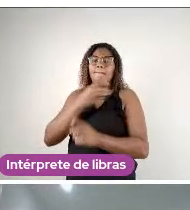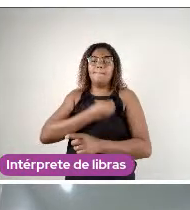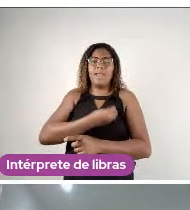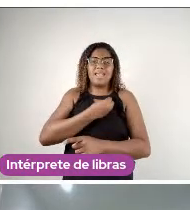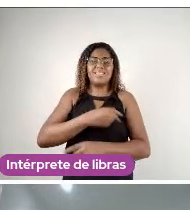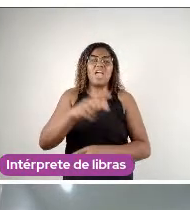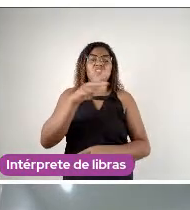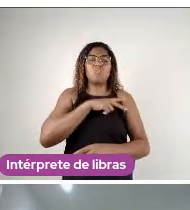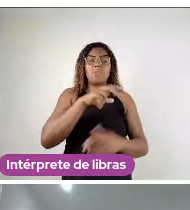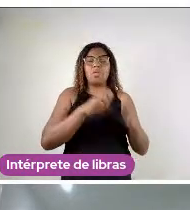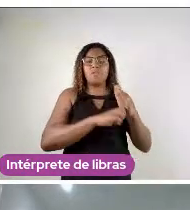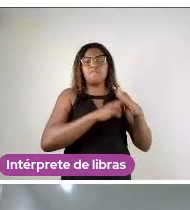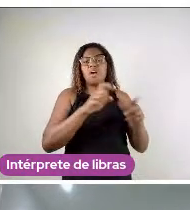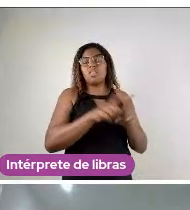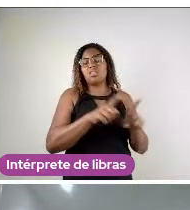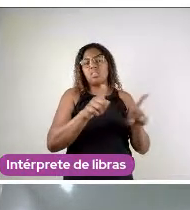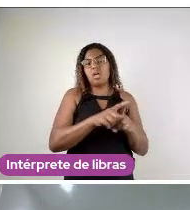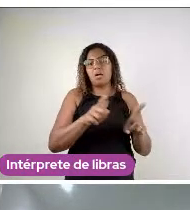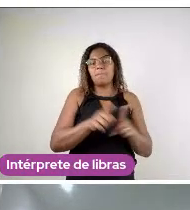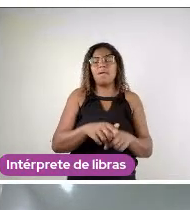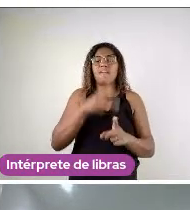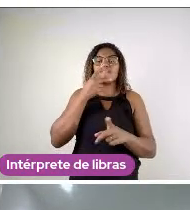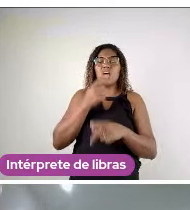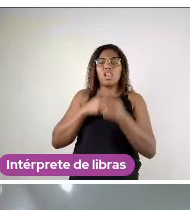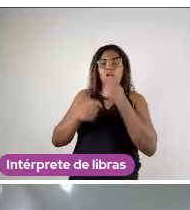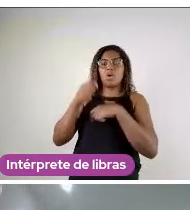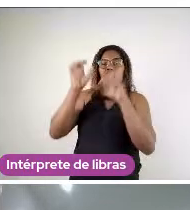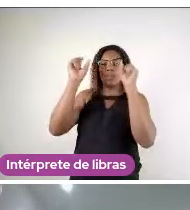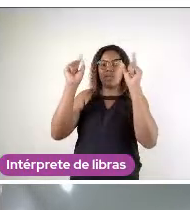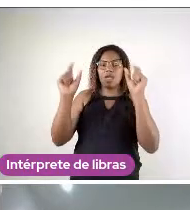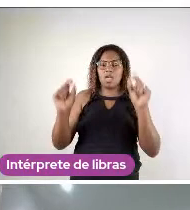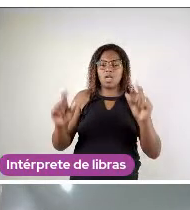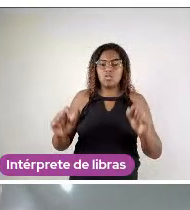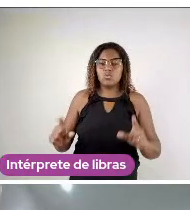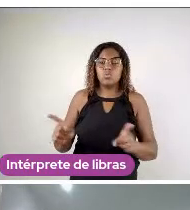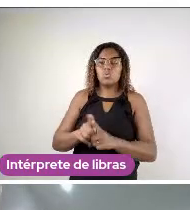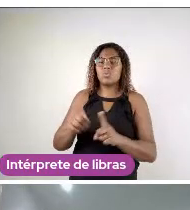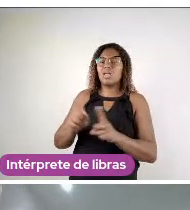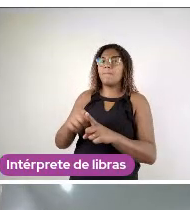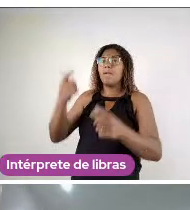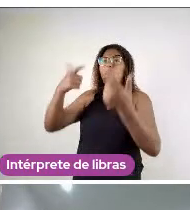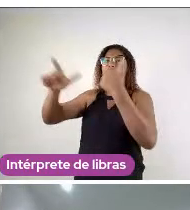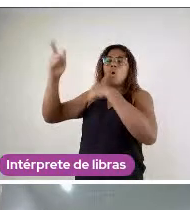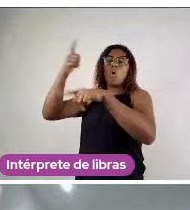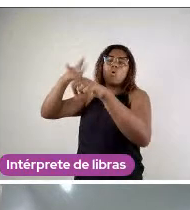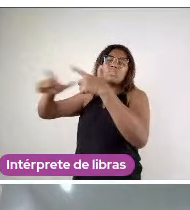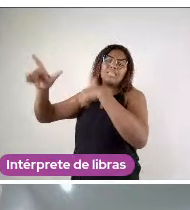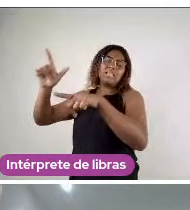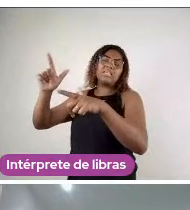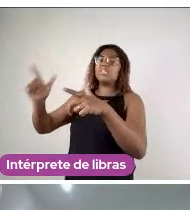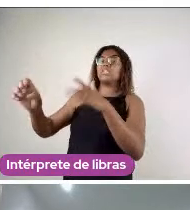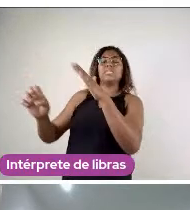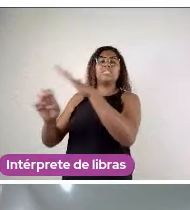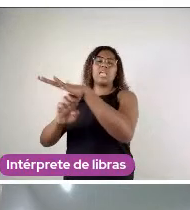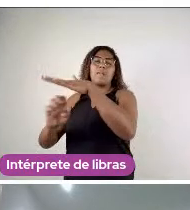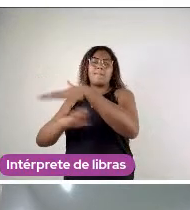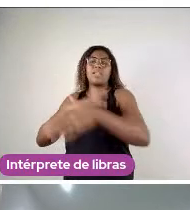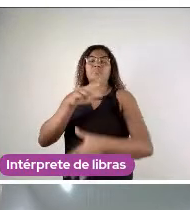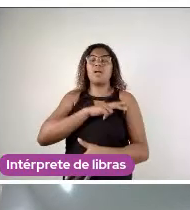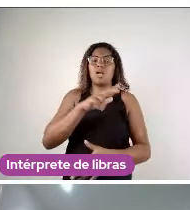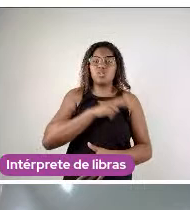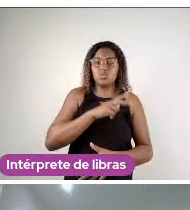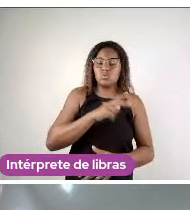também para falar um pouco da economia azul, as diversas organizações não governamentais também. Então, aproveitando esse